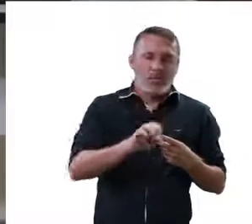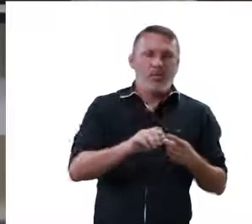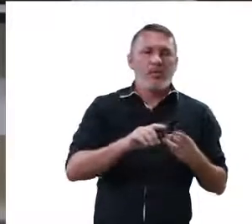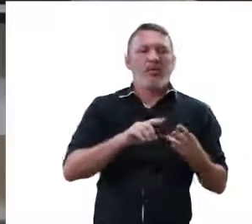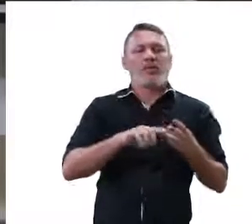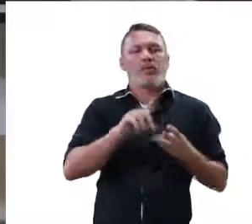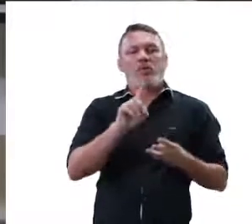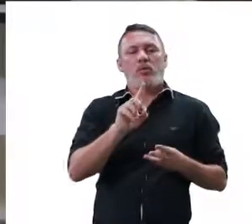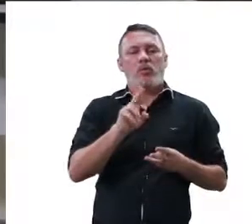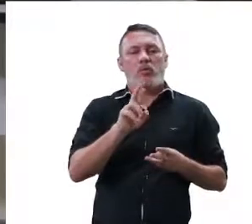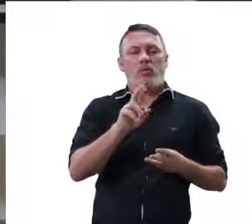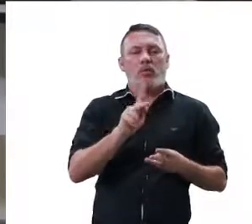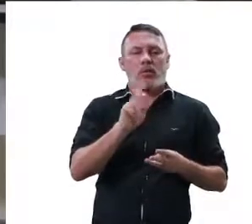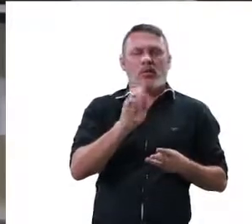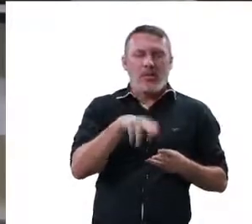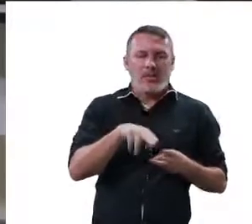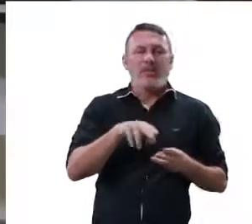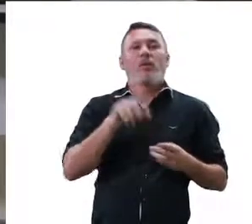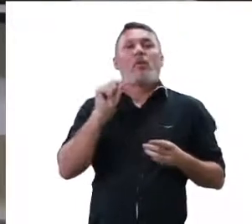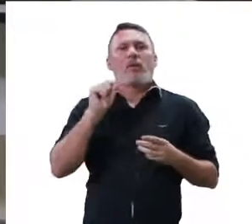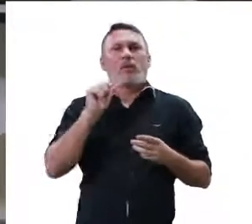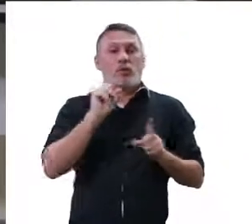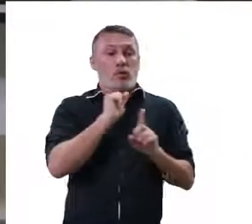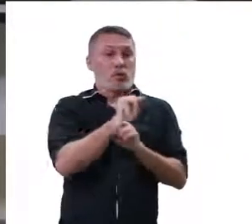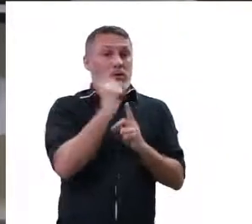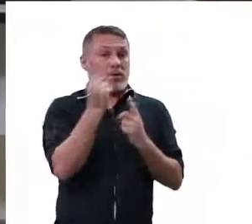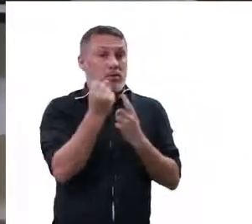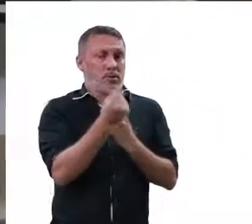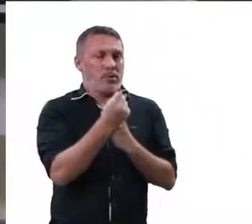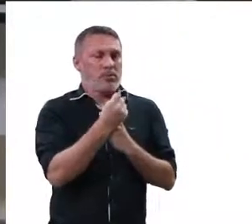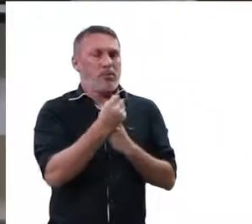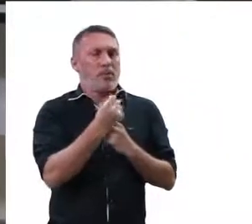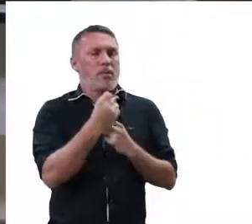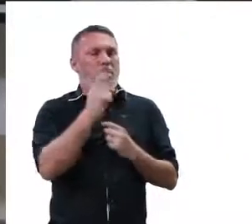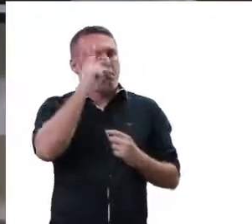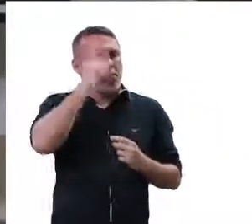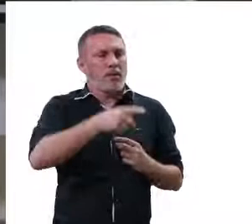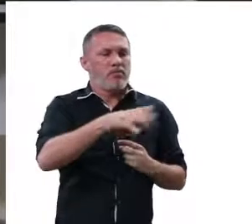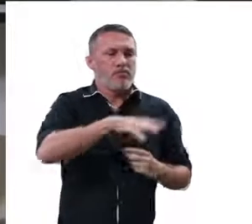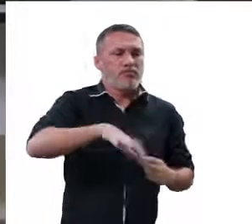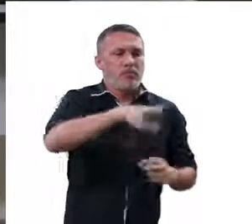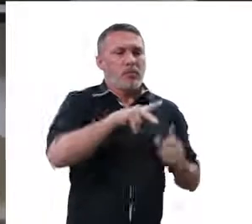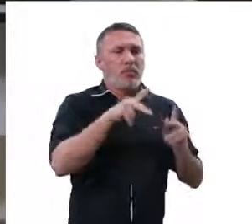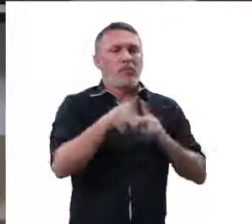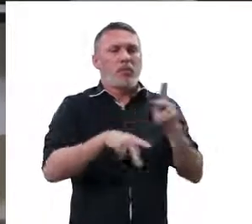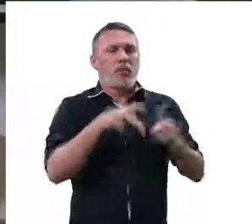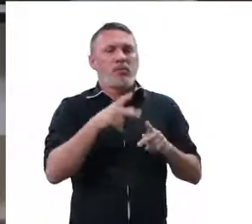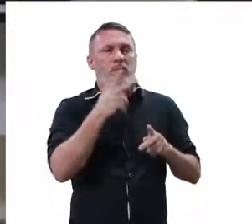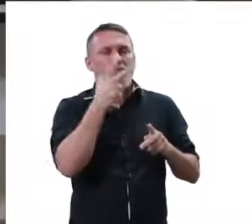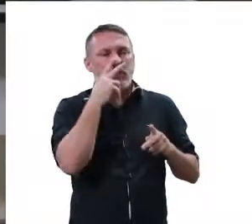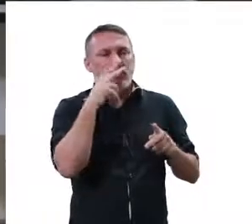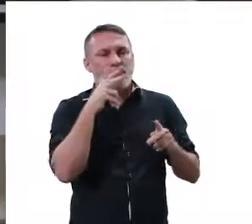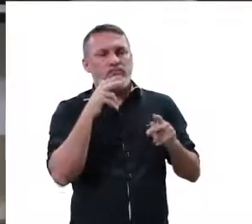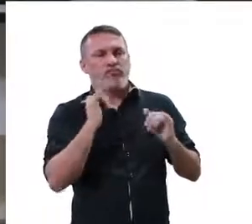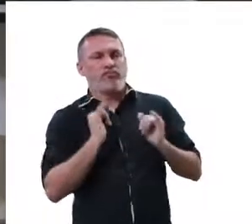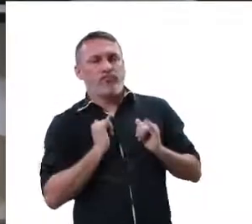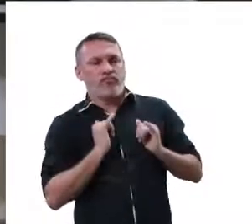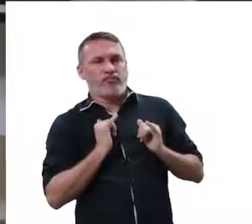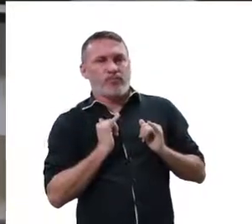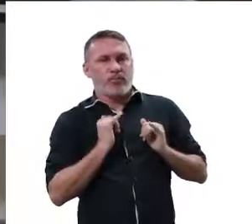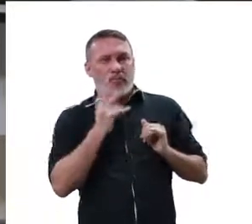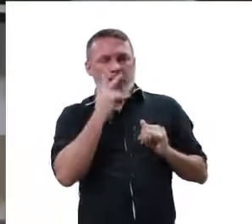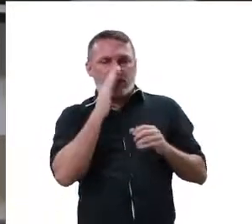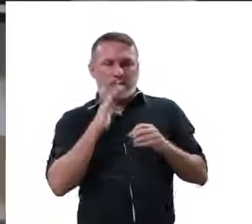Comte, a sociedade impõe ao sujeito essa realidade, para o Weber, o indivíduo, como ser